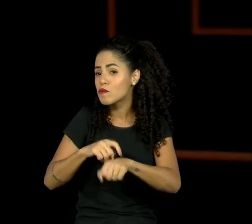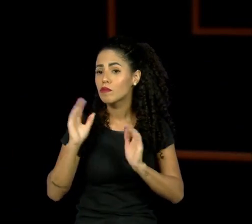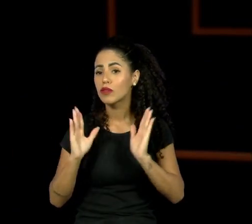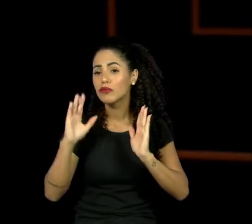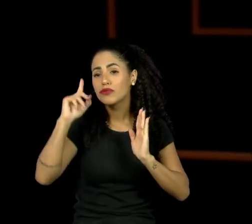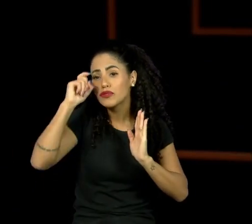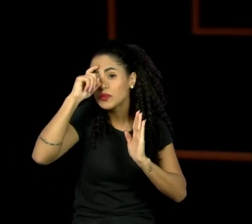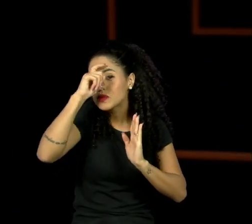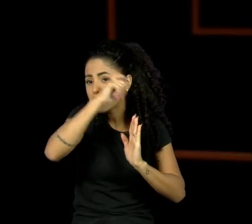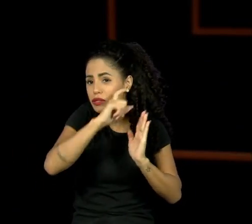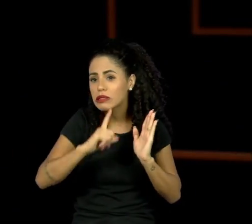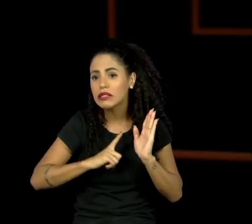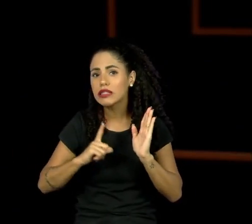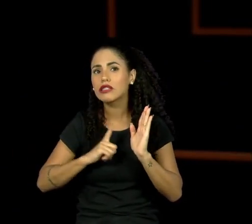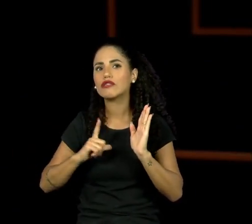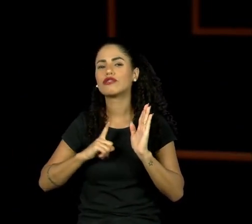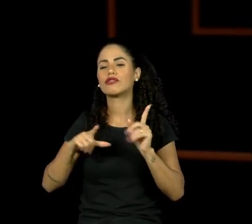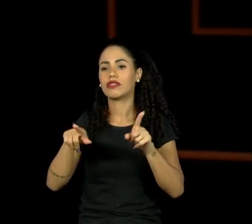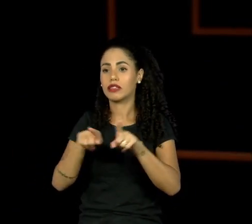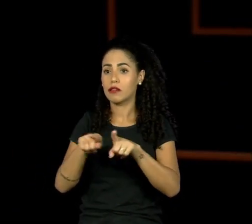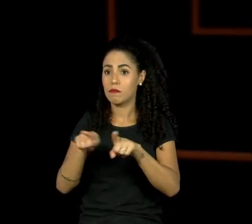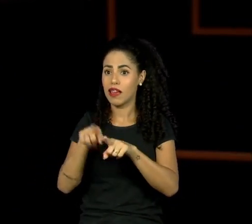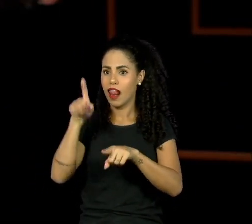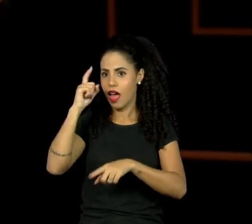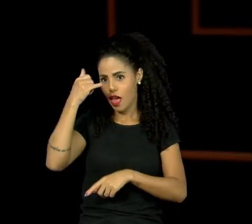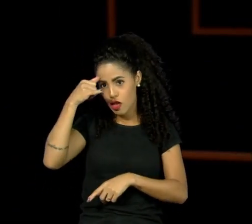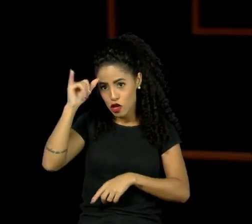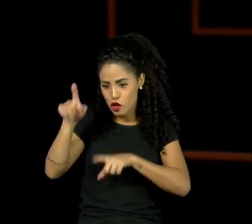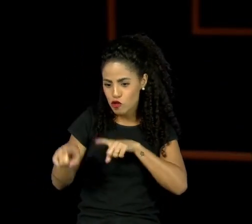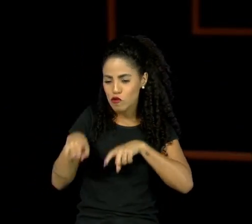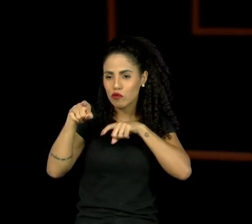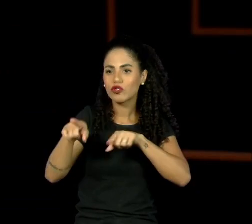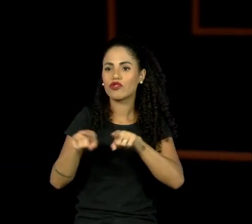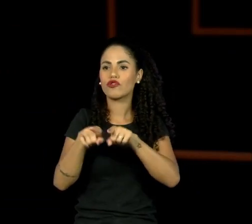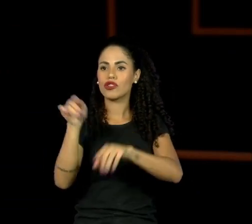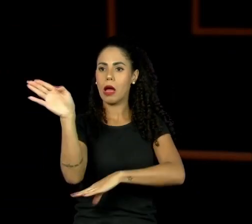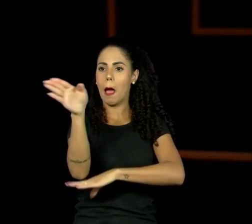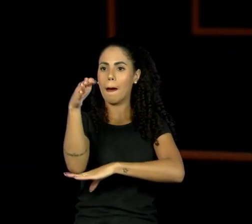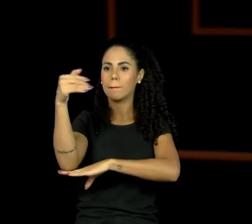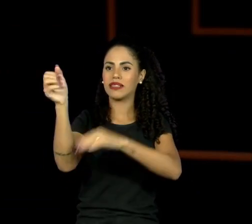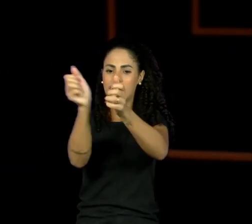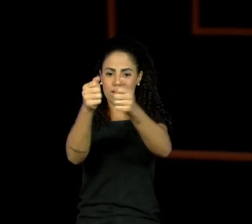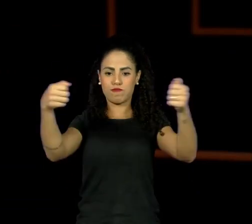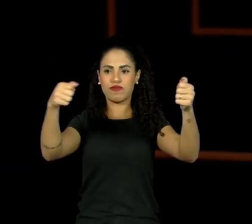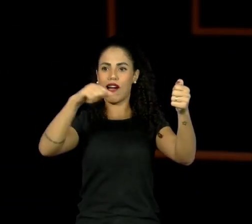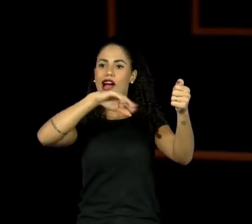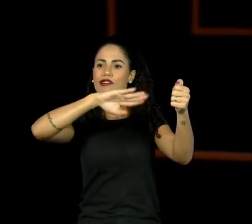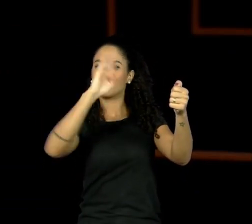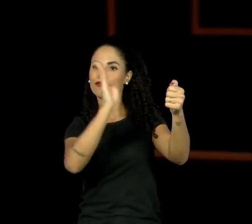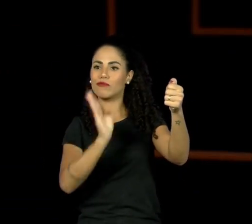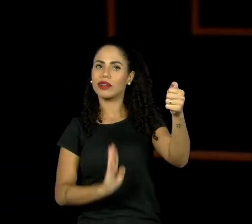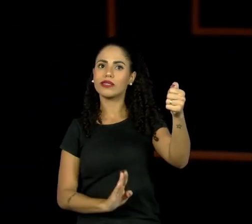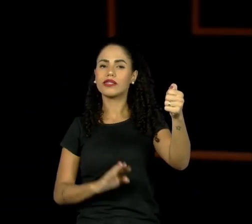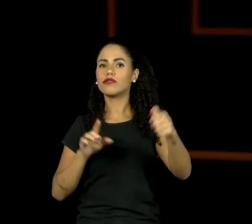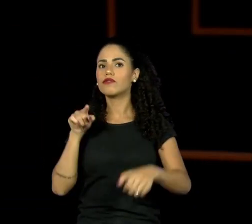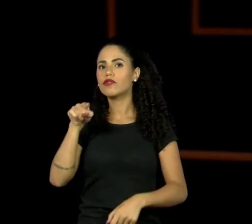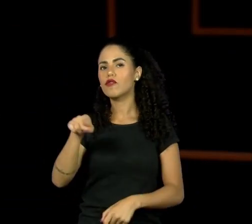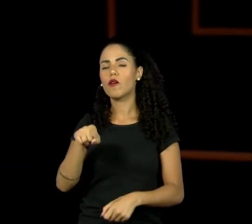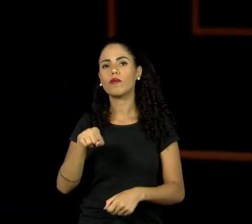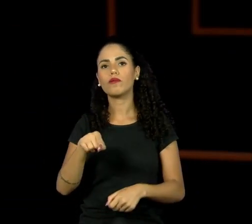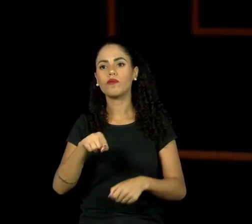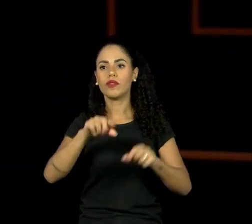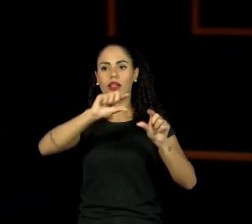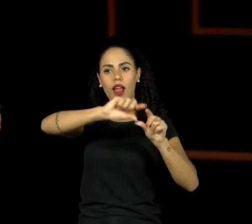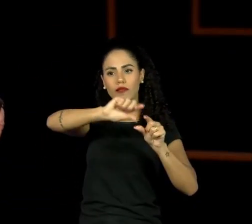difícil. A porta do sítio com a bandeira do Brasil. Não sei como é que deixavam, mas quem fez foi um antigo dono. E no meio do